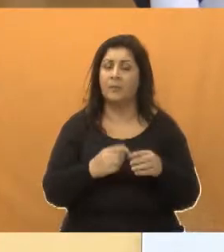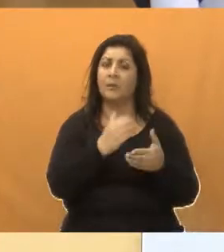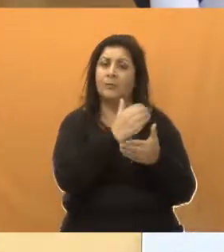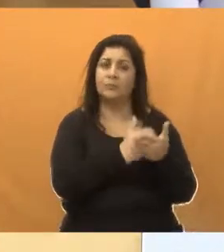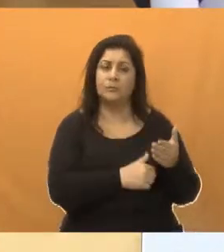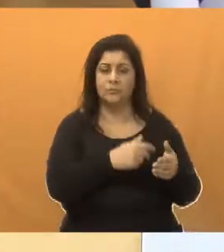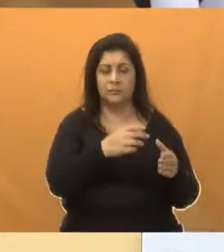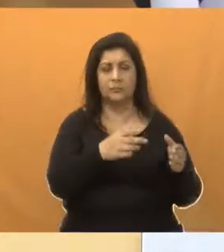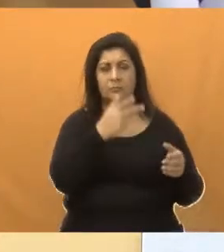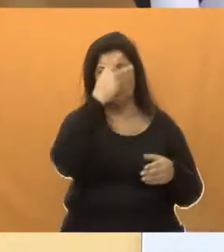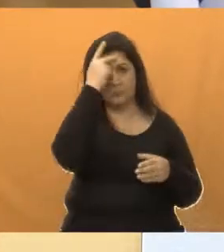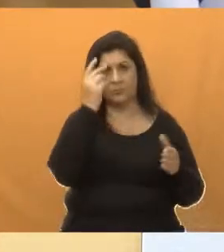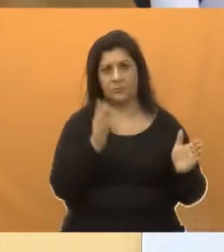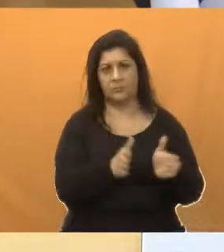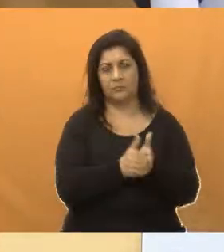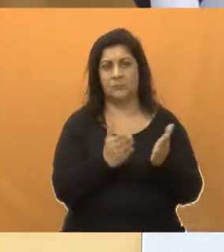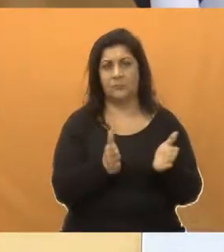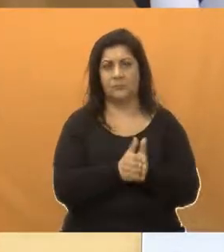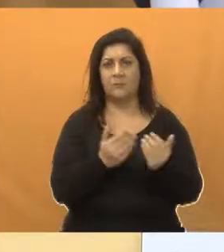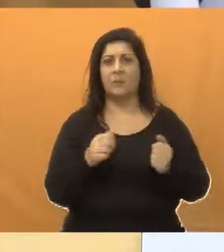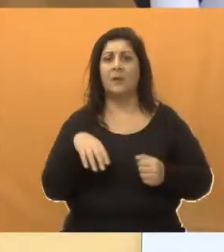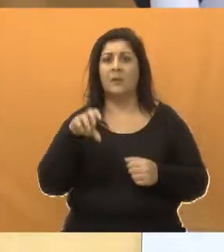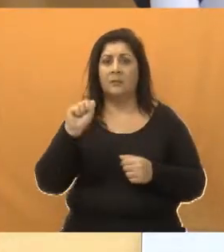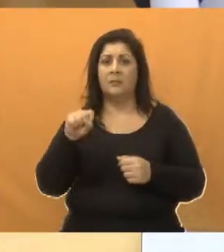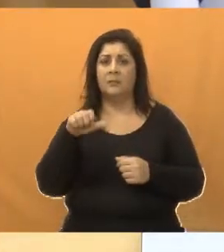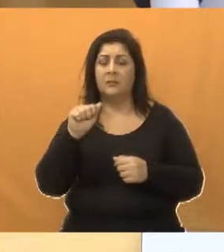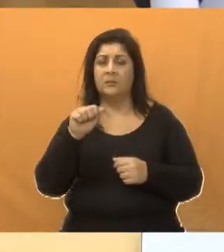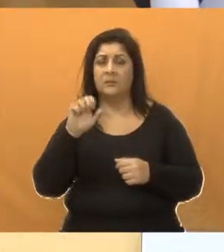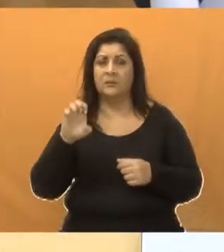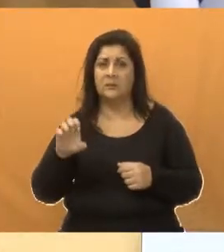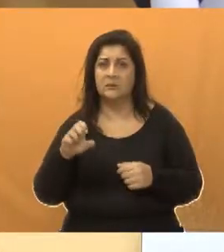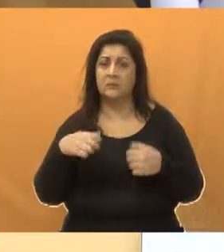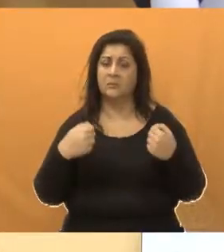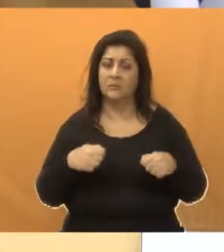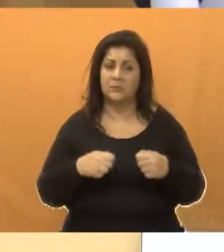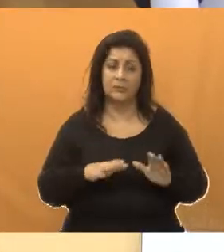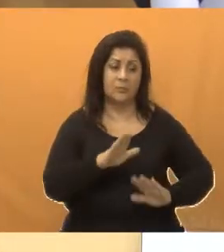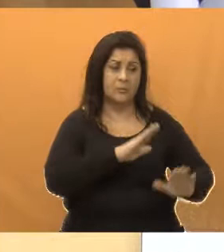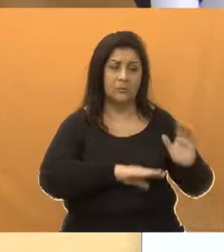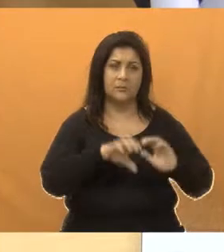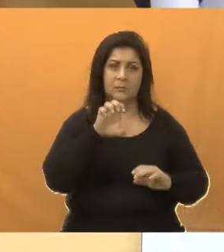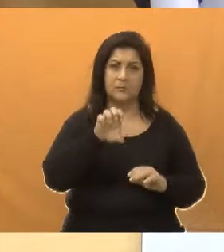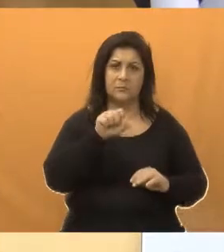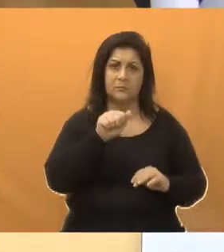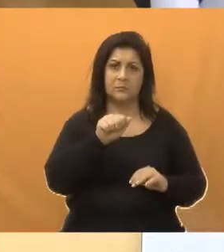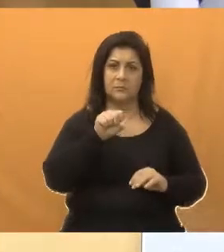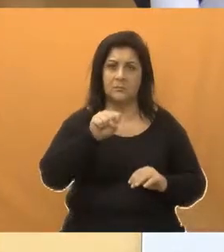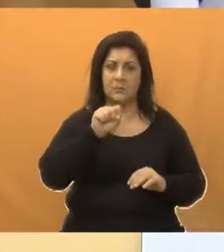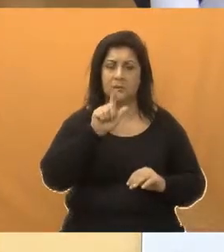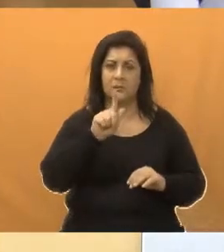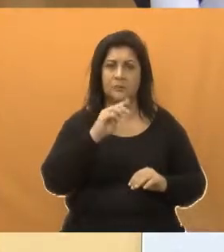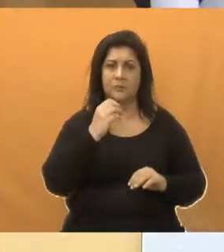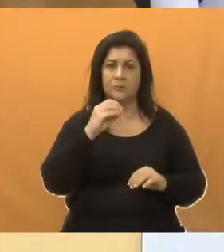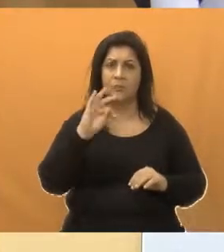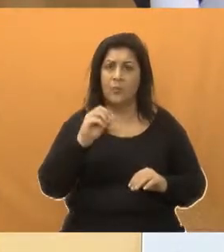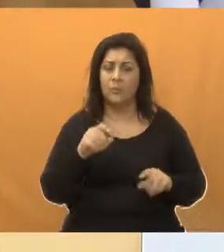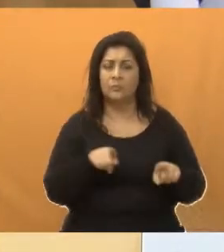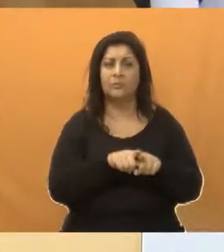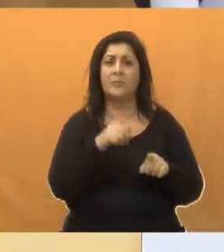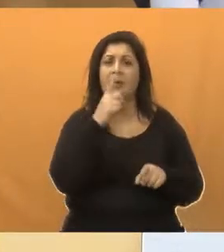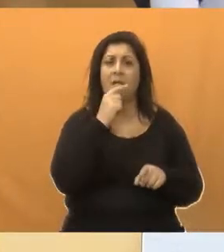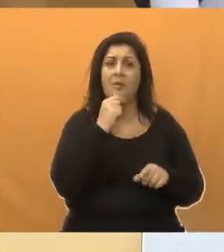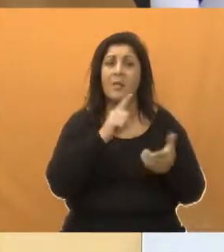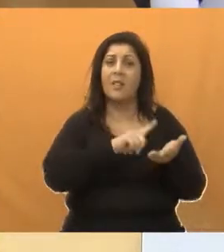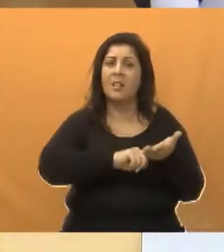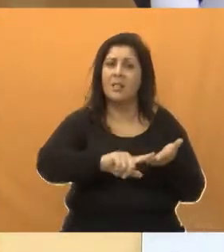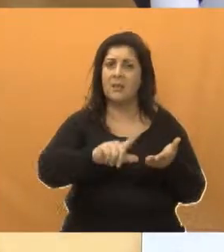SAI cumpra com a sua função de que é coletar, tratar o esgoto da nossa cidade, mas fornecer água potável, sobretudo